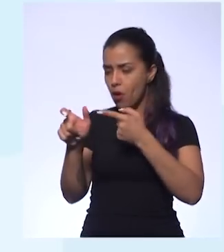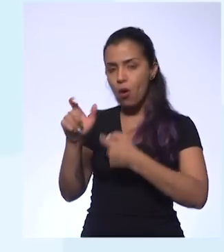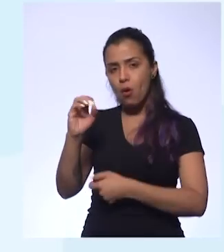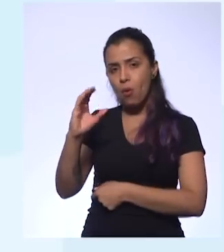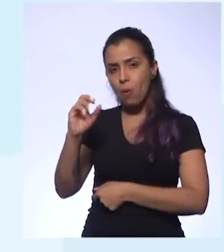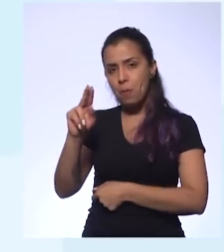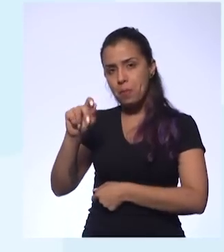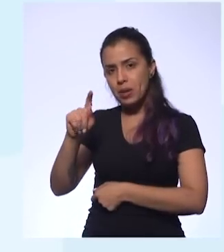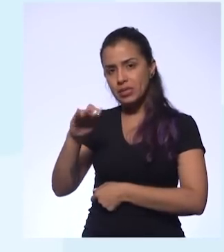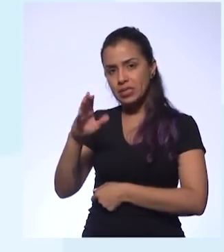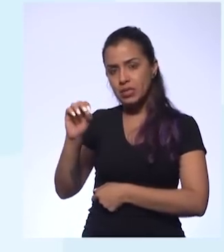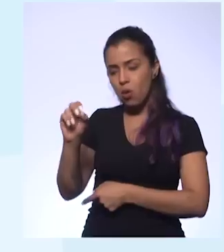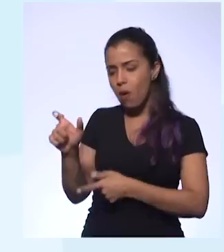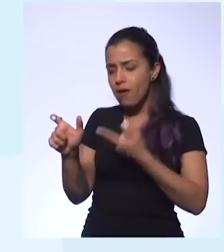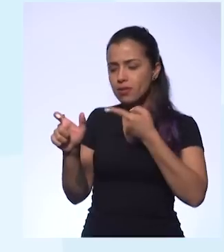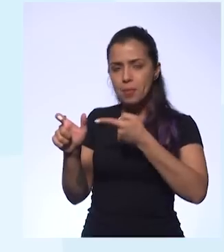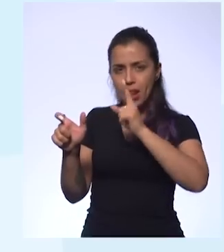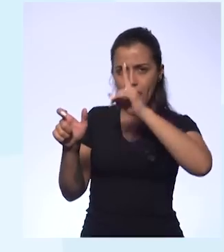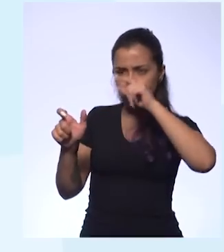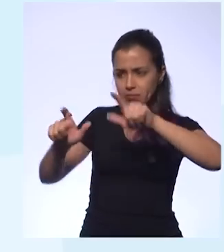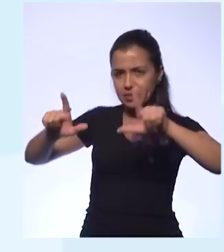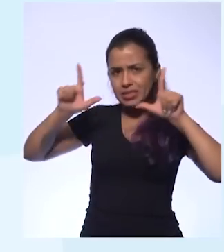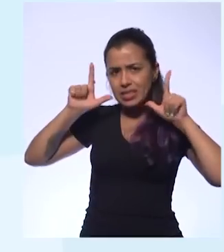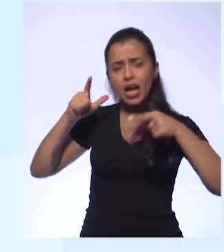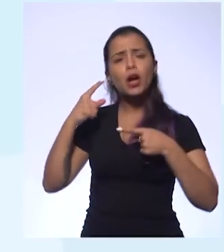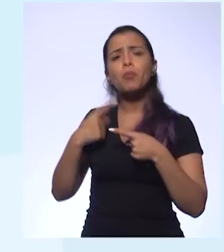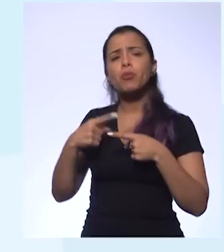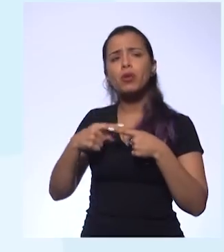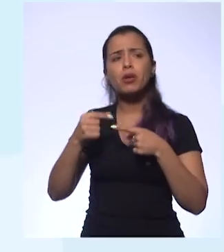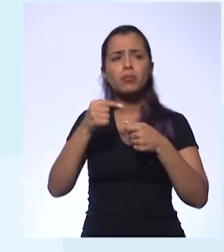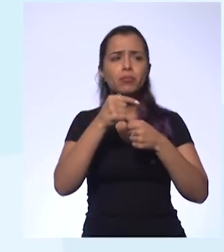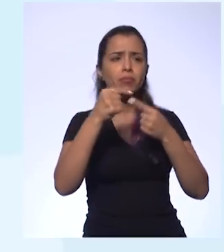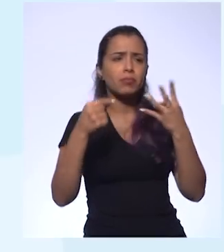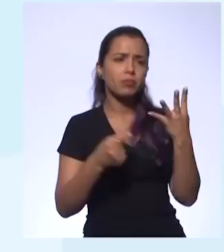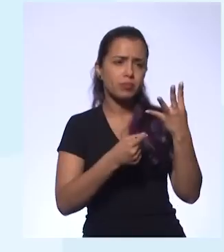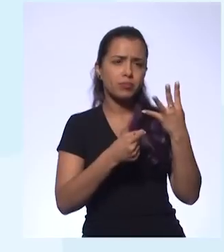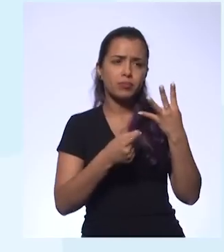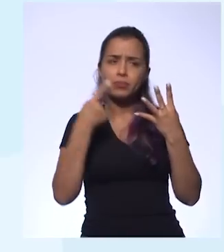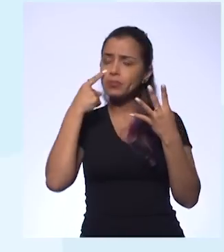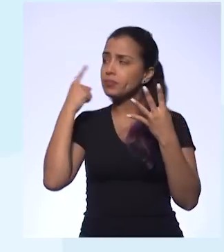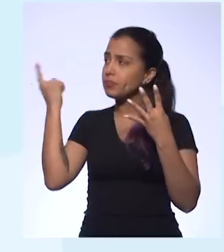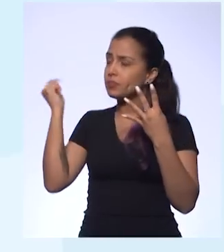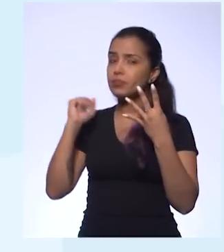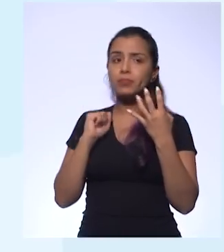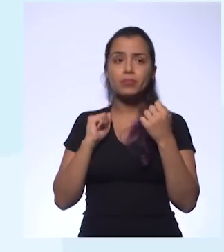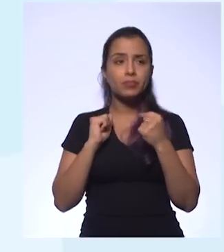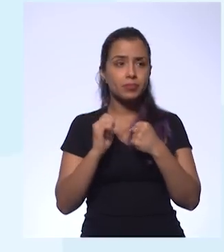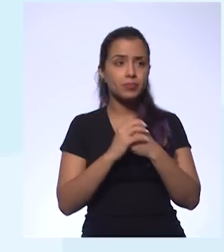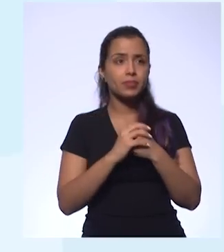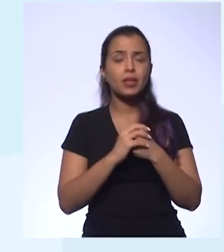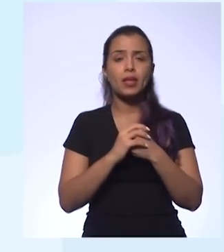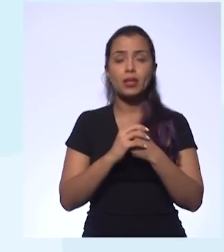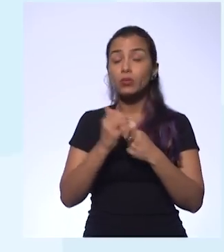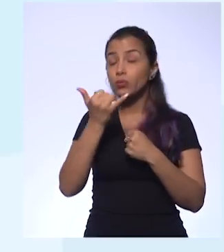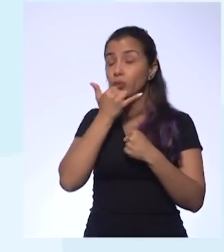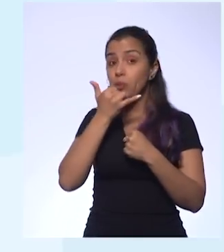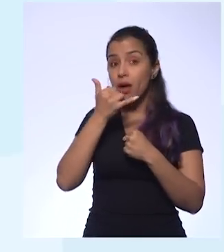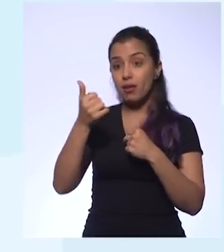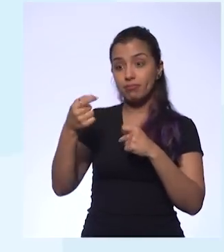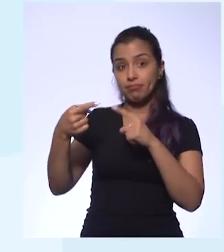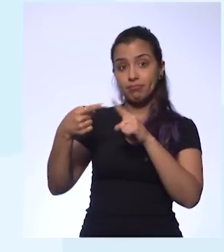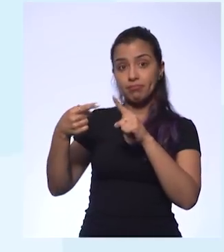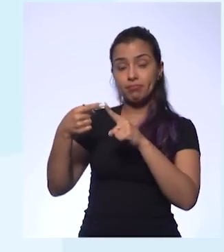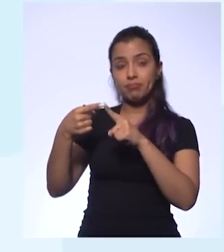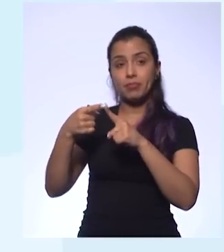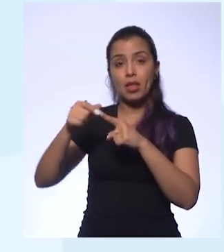termo foi enfatizado? E aí, já deixa só essa primeira. Eles falam o tempo inteiro, a ocupação dos indígenas foram ocuparam, né,